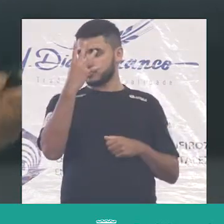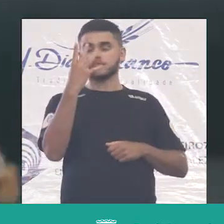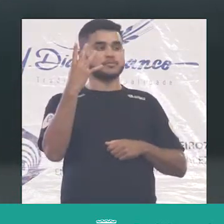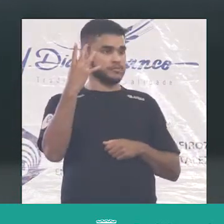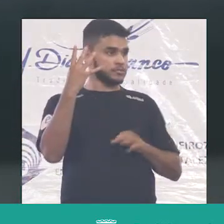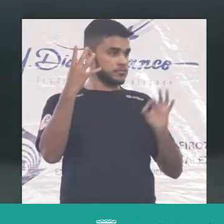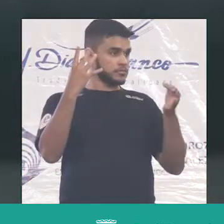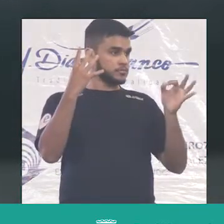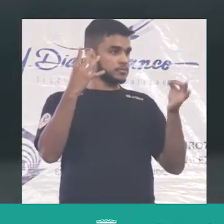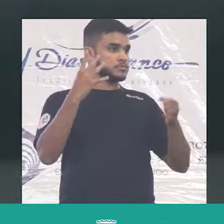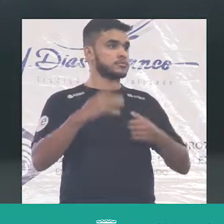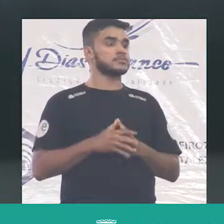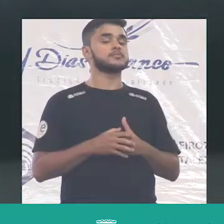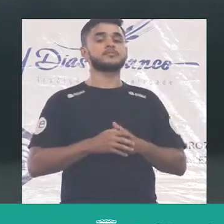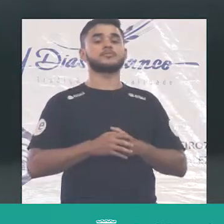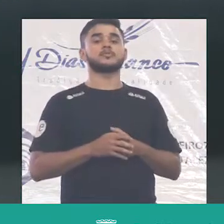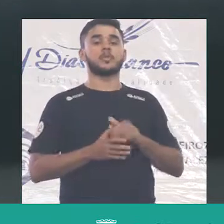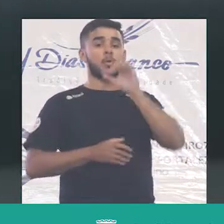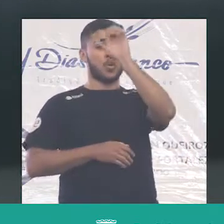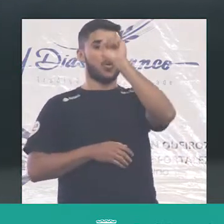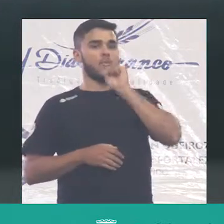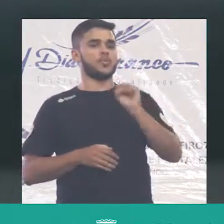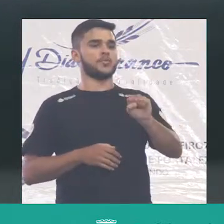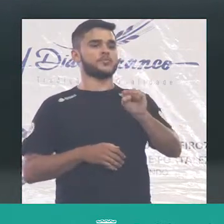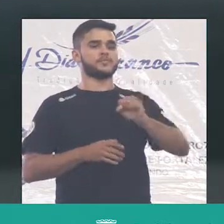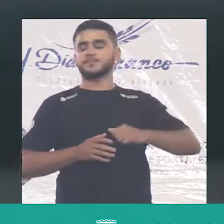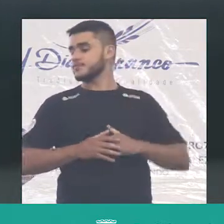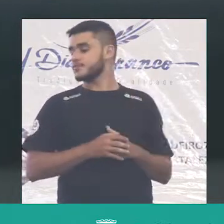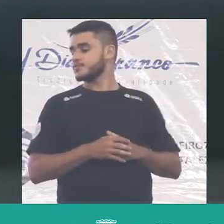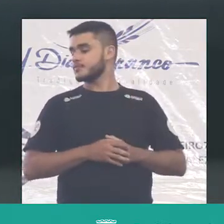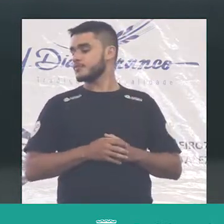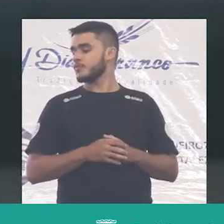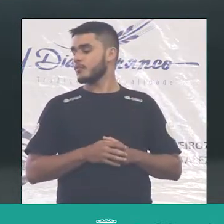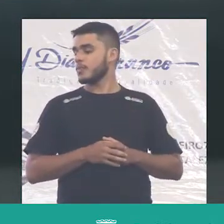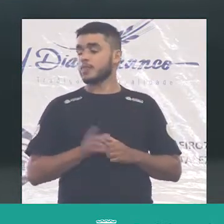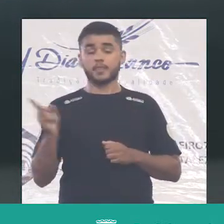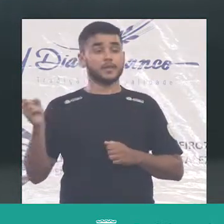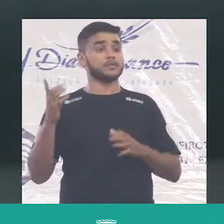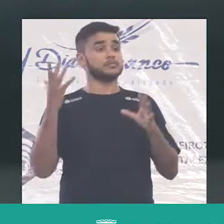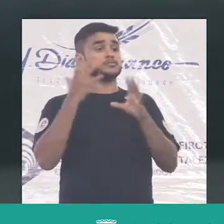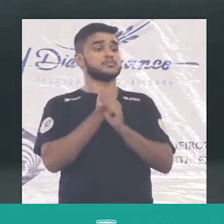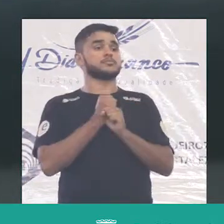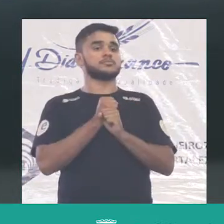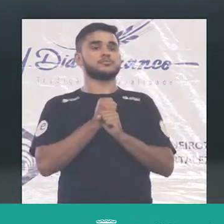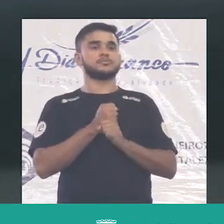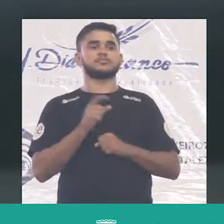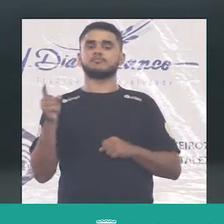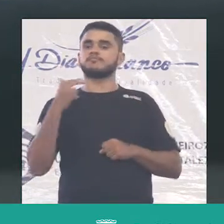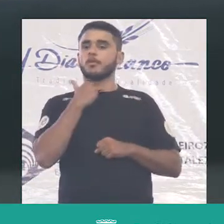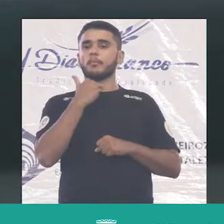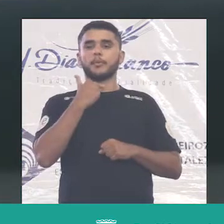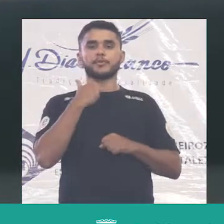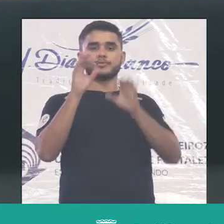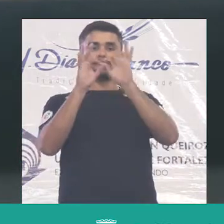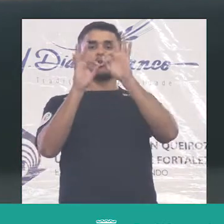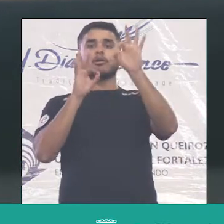ficaram de água. Vai ficar apenas aqueles 8. Então, essa conta que eu fiz não resolve a